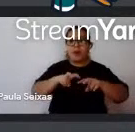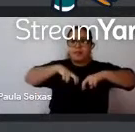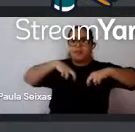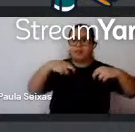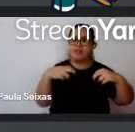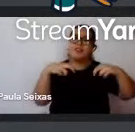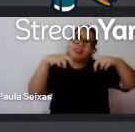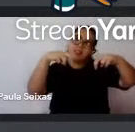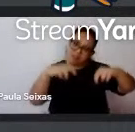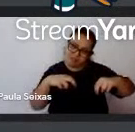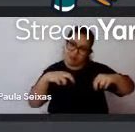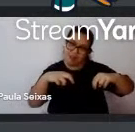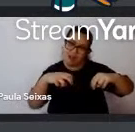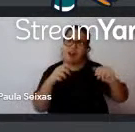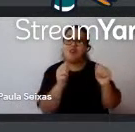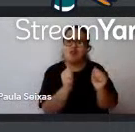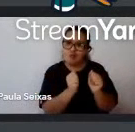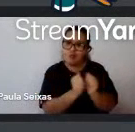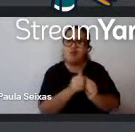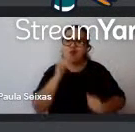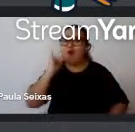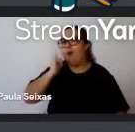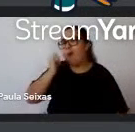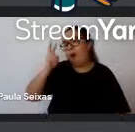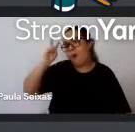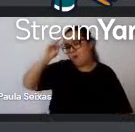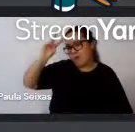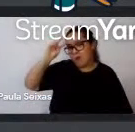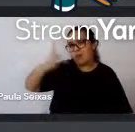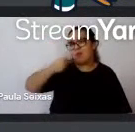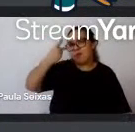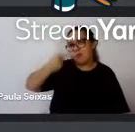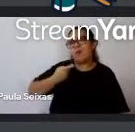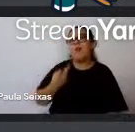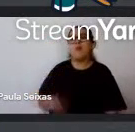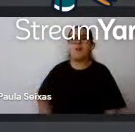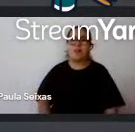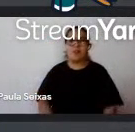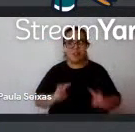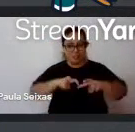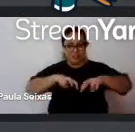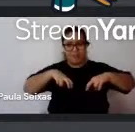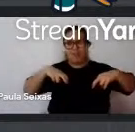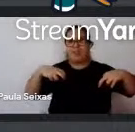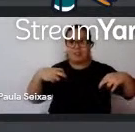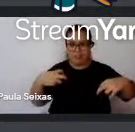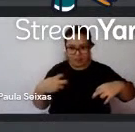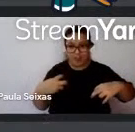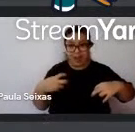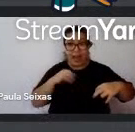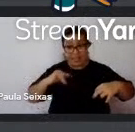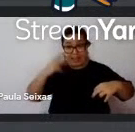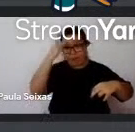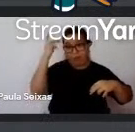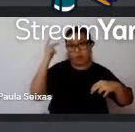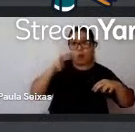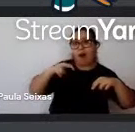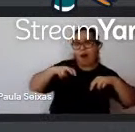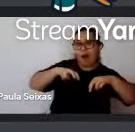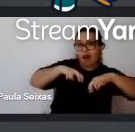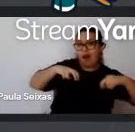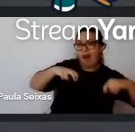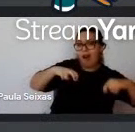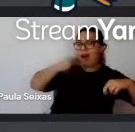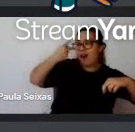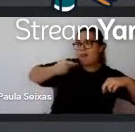história. Geralmente, quando se tem contação de história, tem muitas pessoas ao redor para ouvir, é um